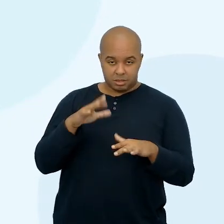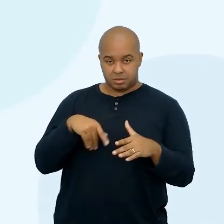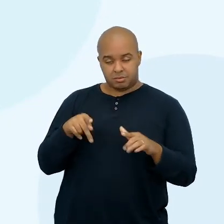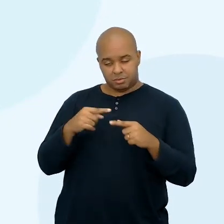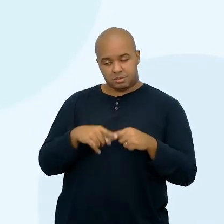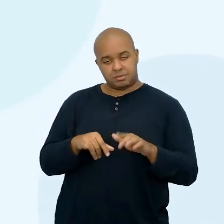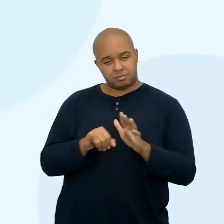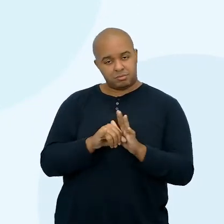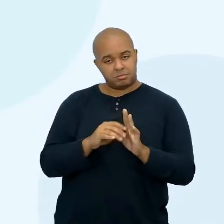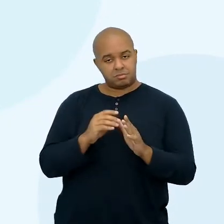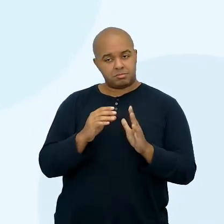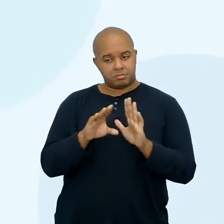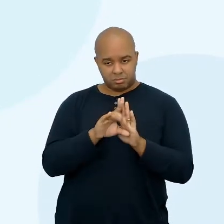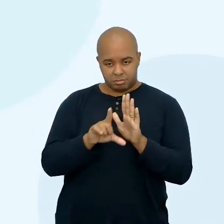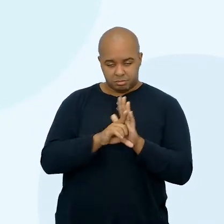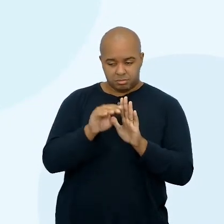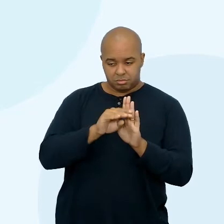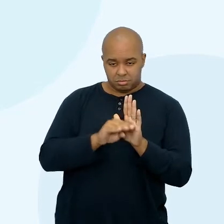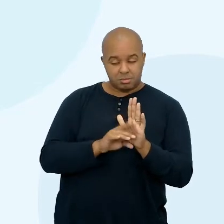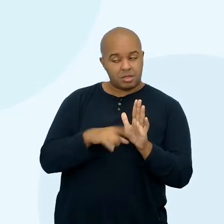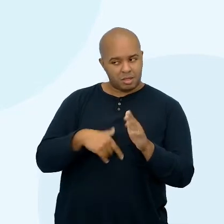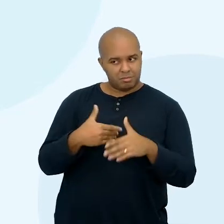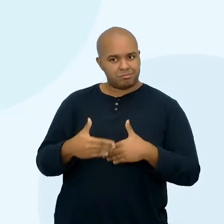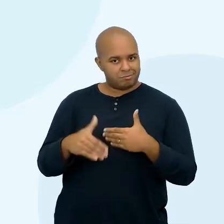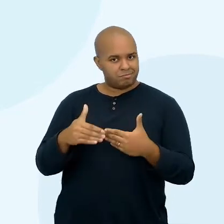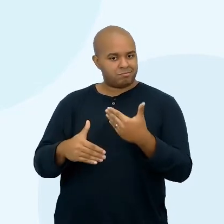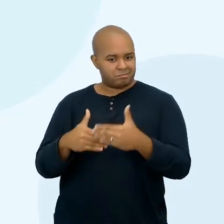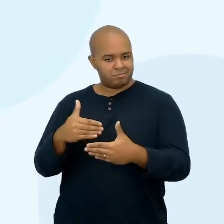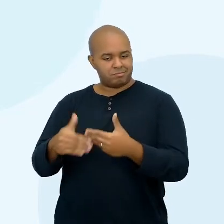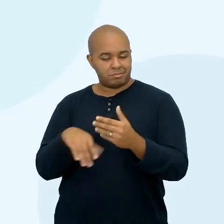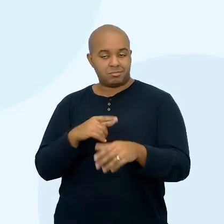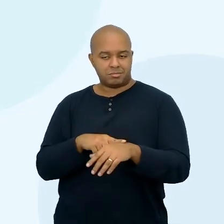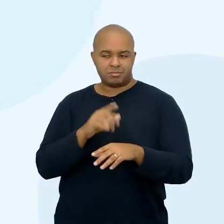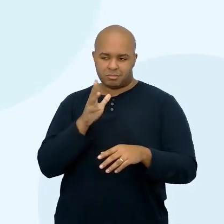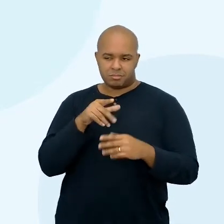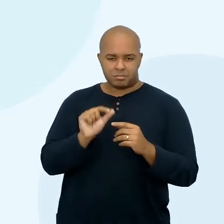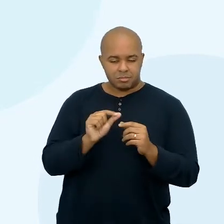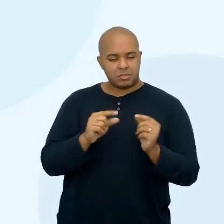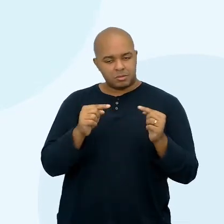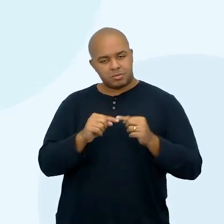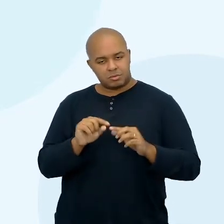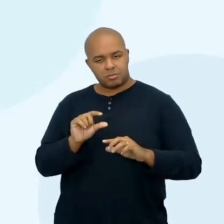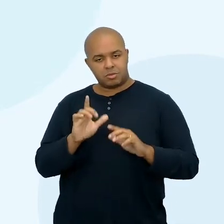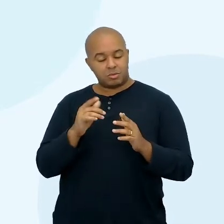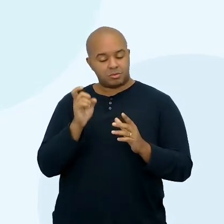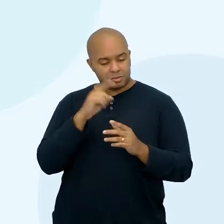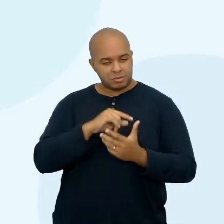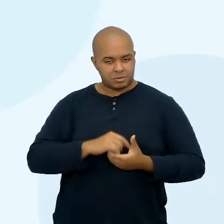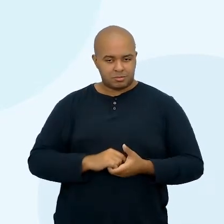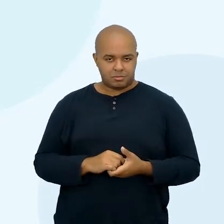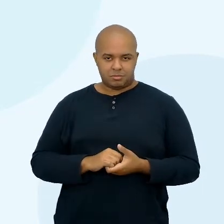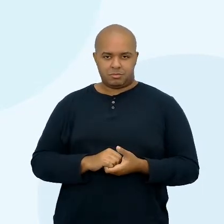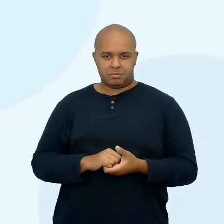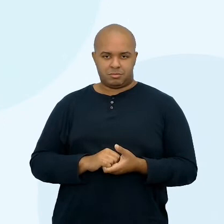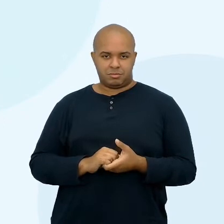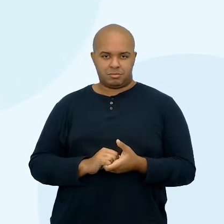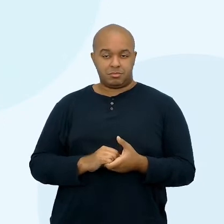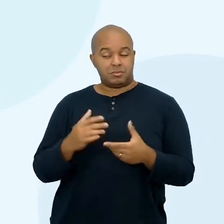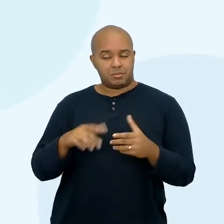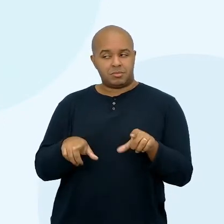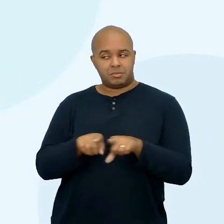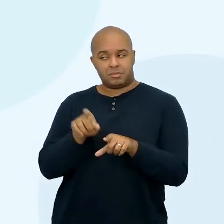populares elaboram sugestões de soluções para os problemas locais. Eu